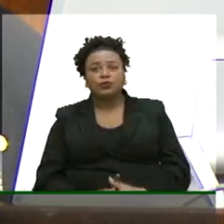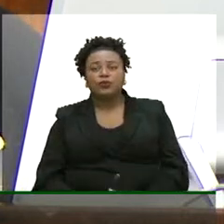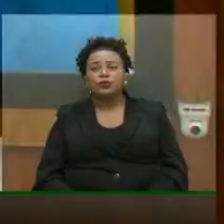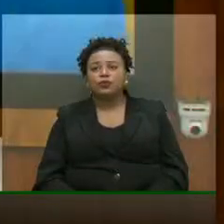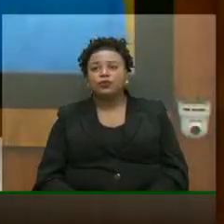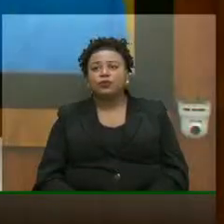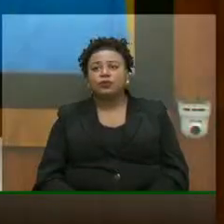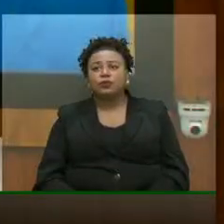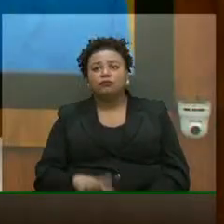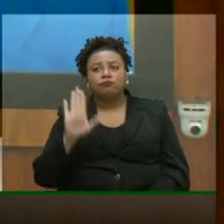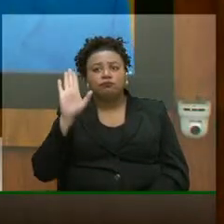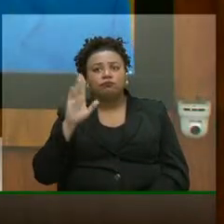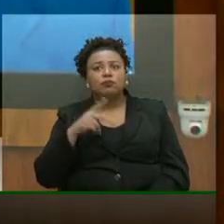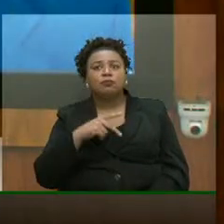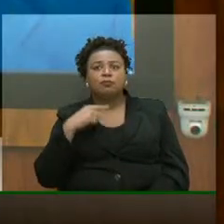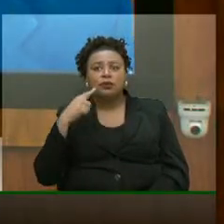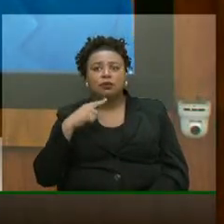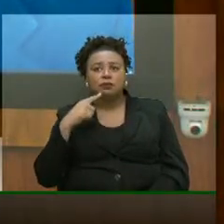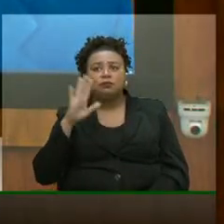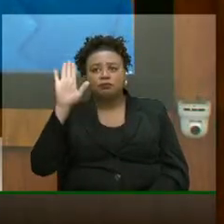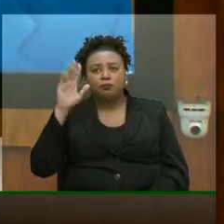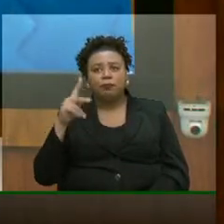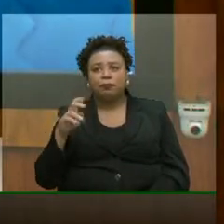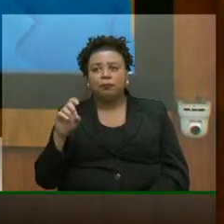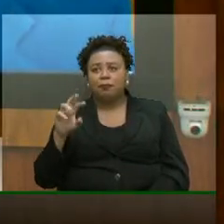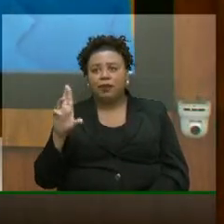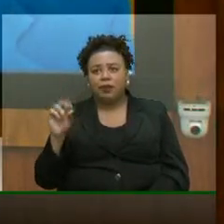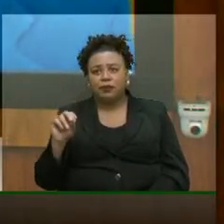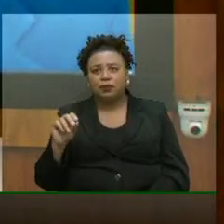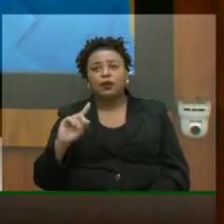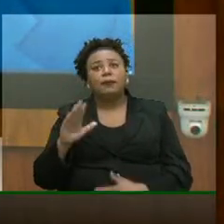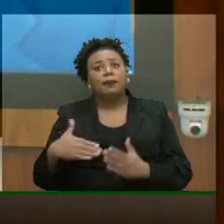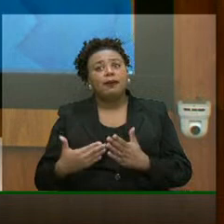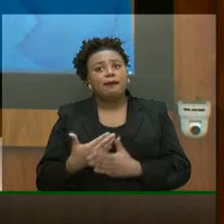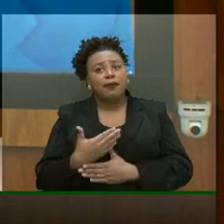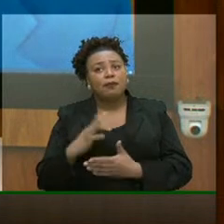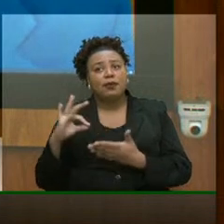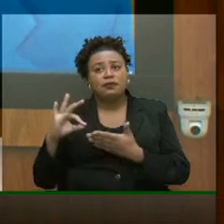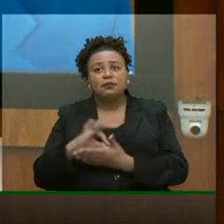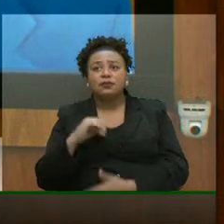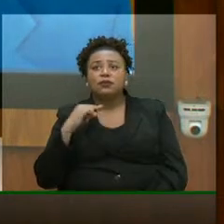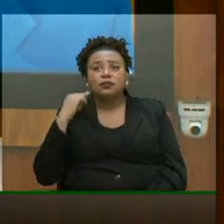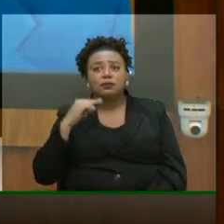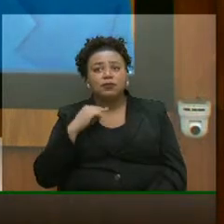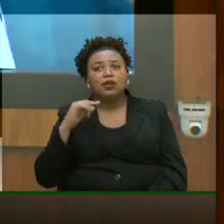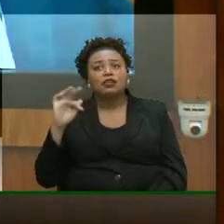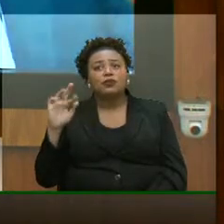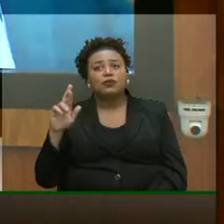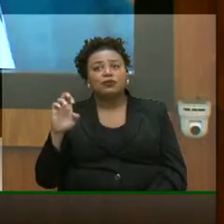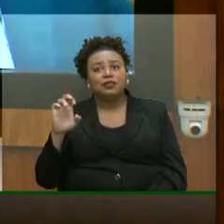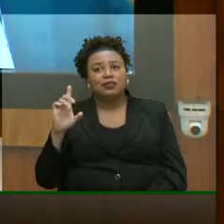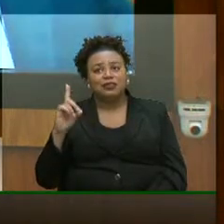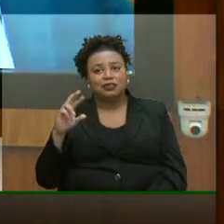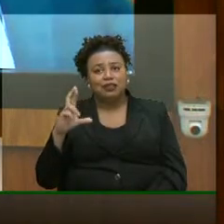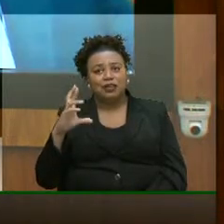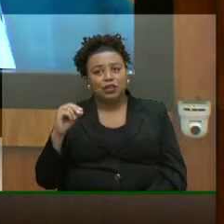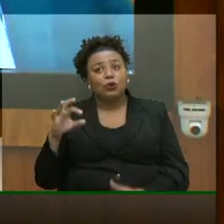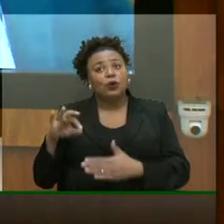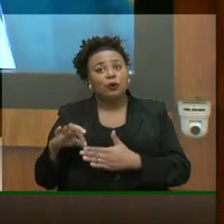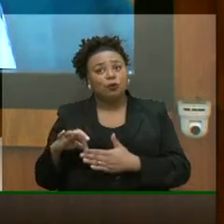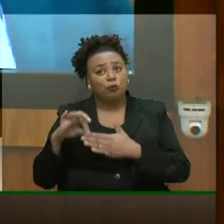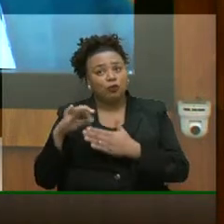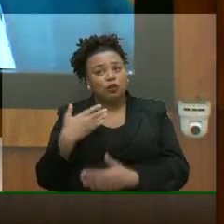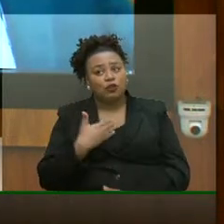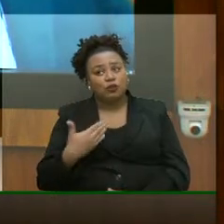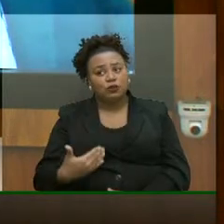Peço a palavra, presidente. Pedro Pereira, peço a palavra. Ok, para encaminhar, inscrito o deputado Frederico Antunes pela liderança do